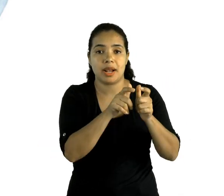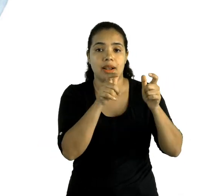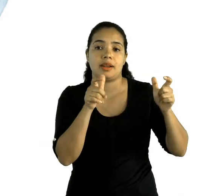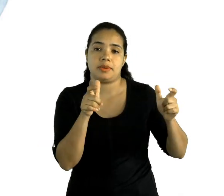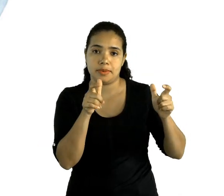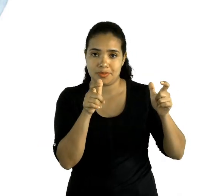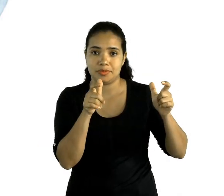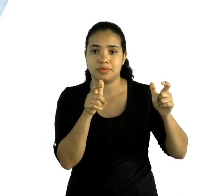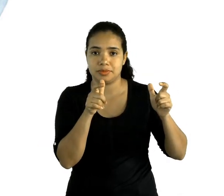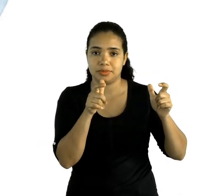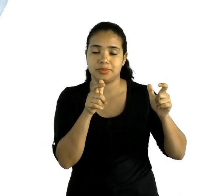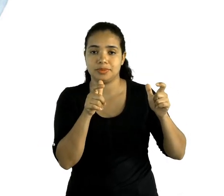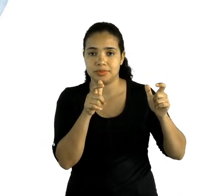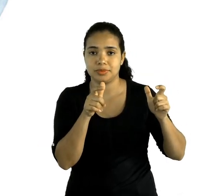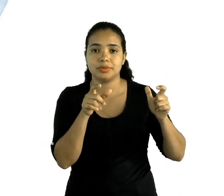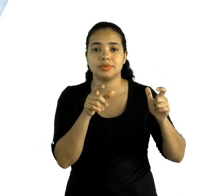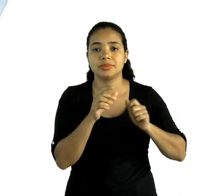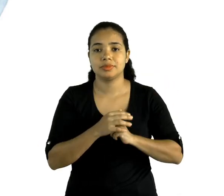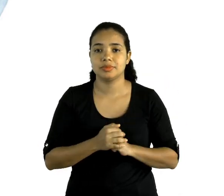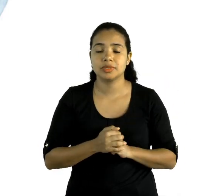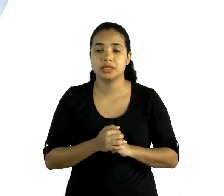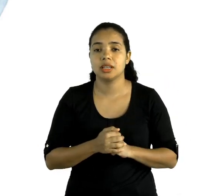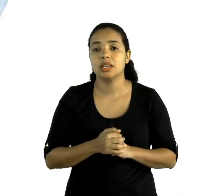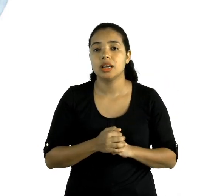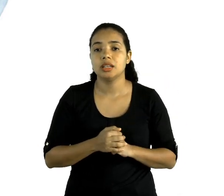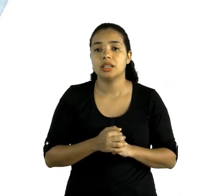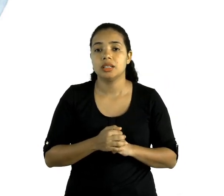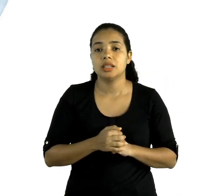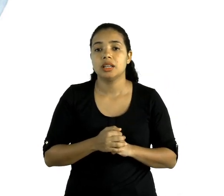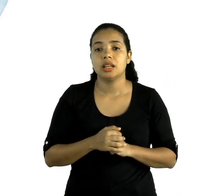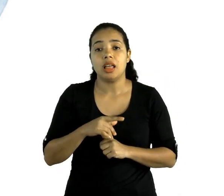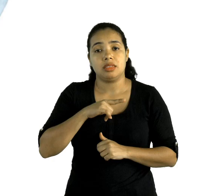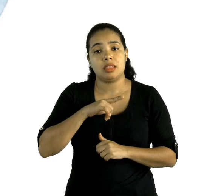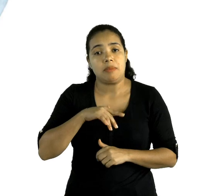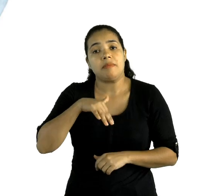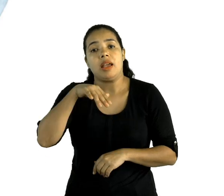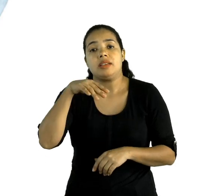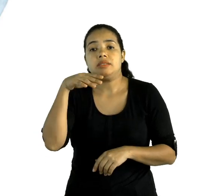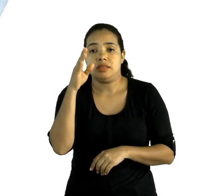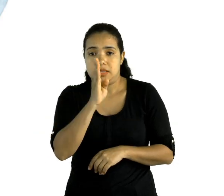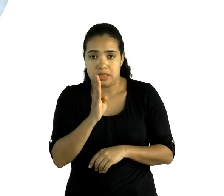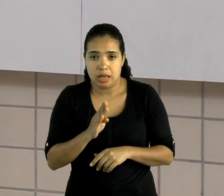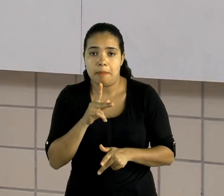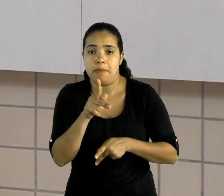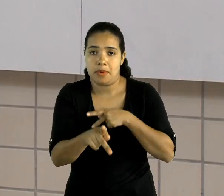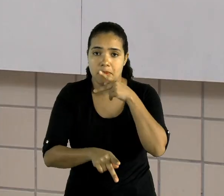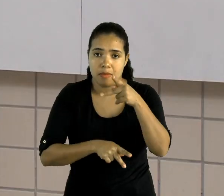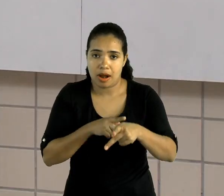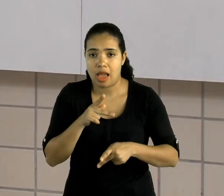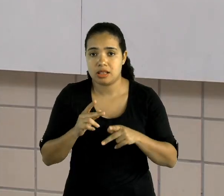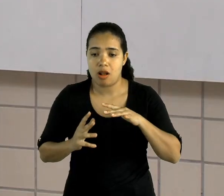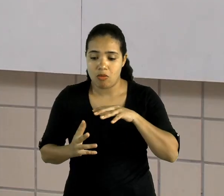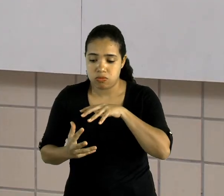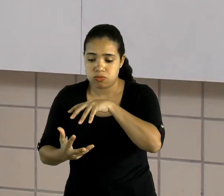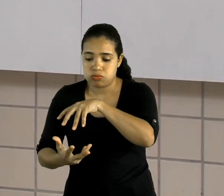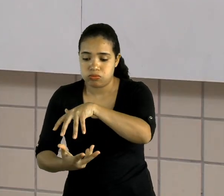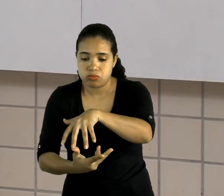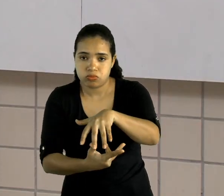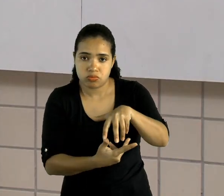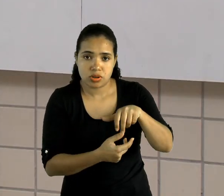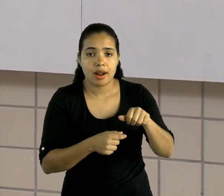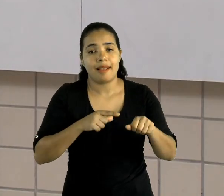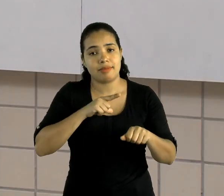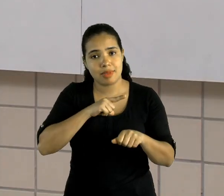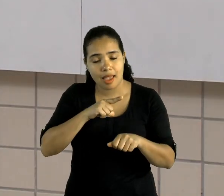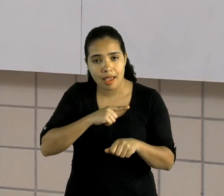Unidos. Então, por mais que nós tenhamos brasileiro em toda a região, toda parte do globo, em todo o mundo, o